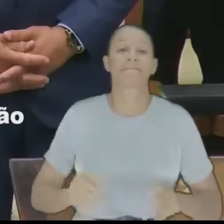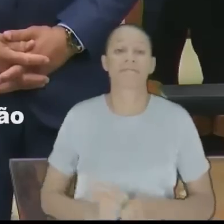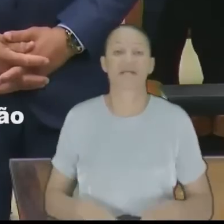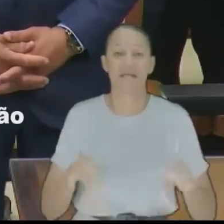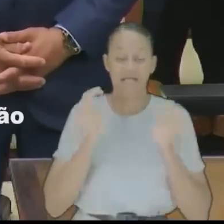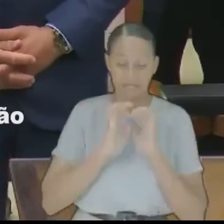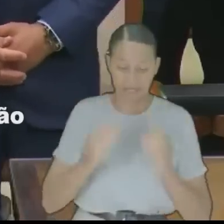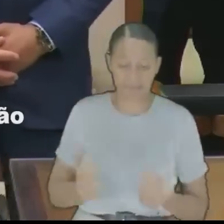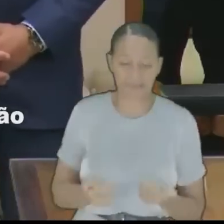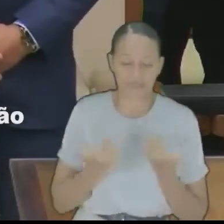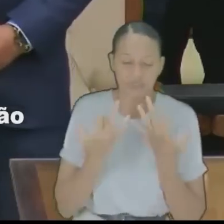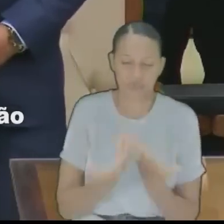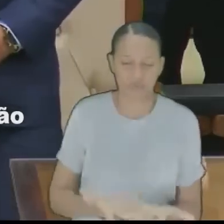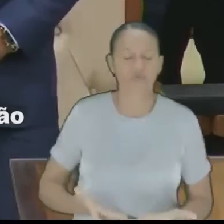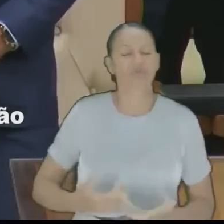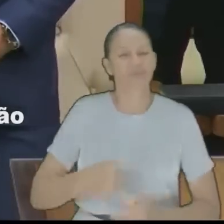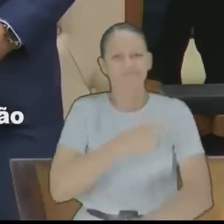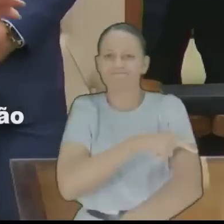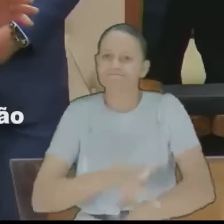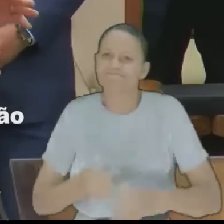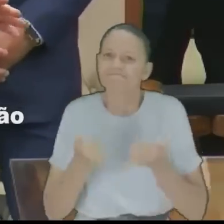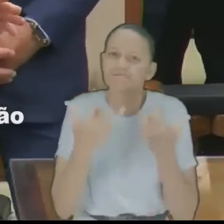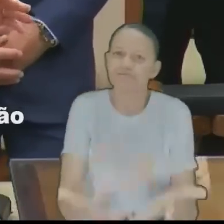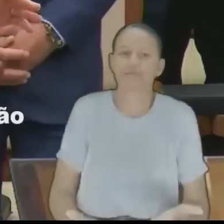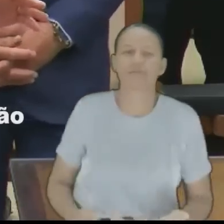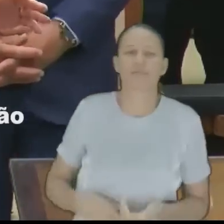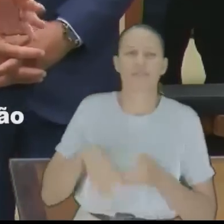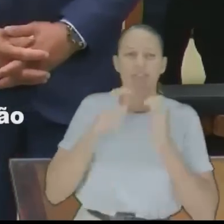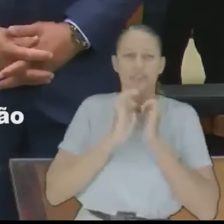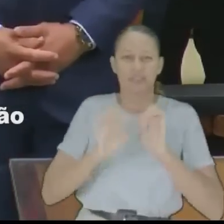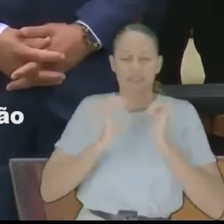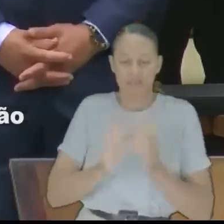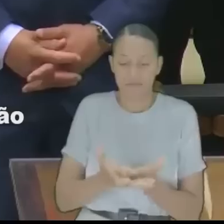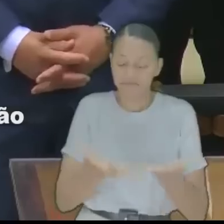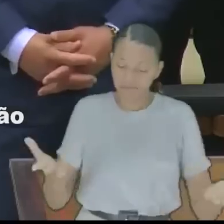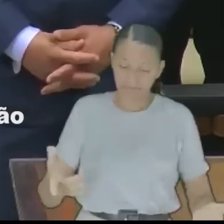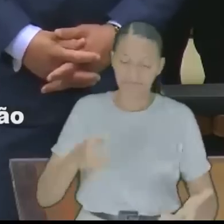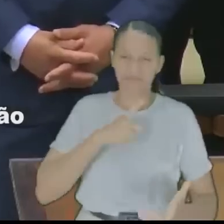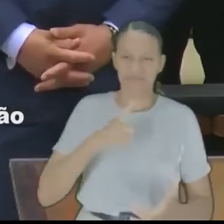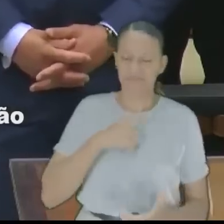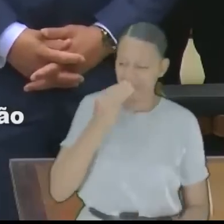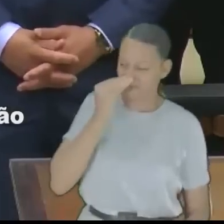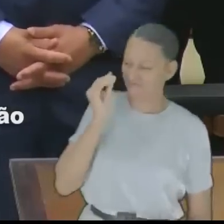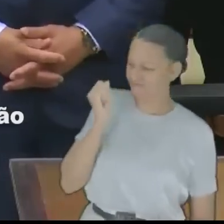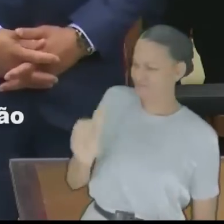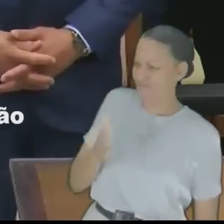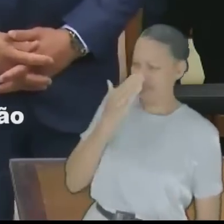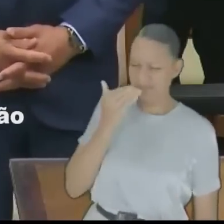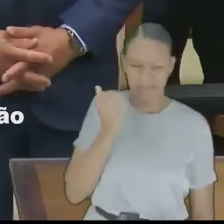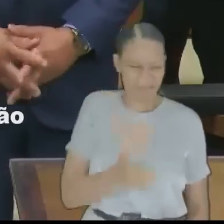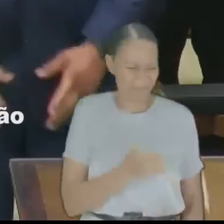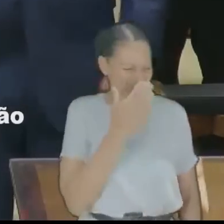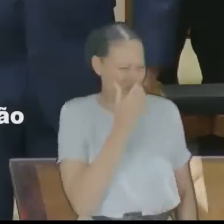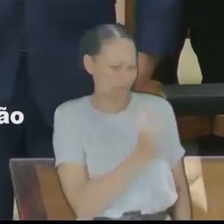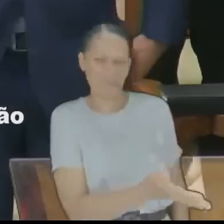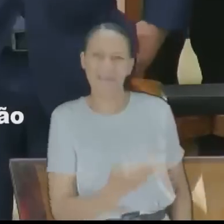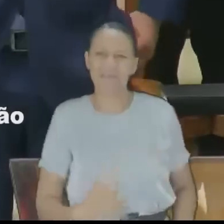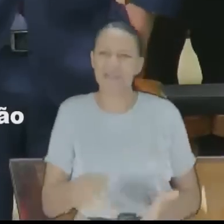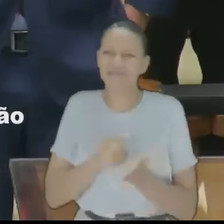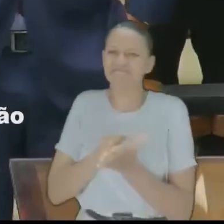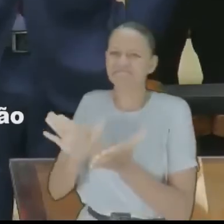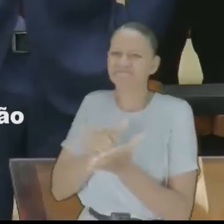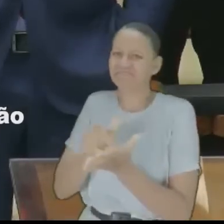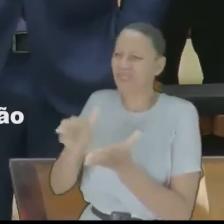trouxe a civilização. O Evangelho hoje está sendo desprezado. Hoje está sendo